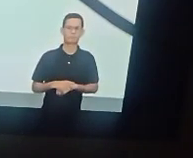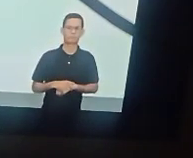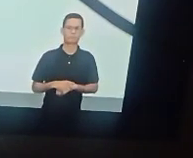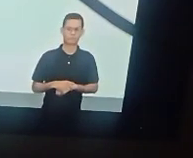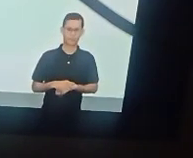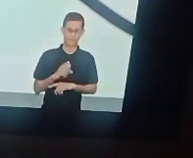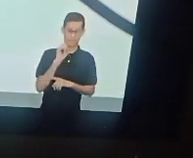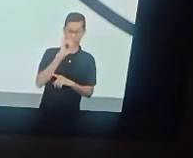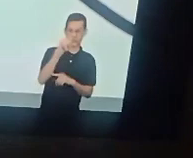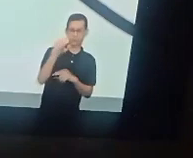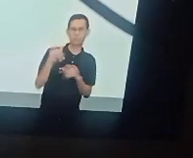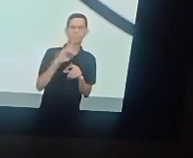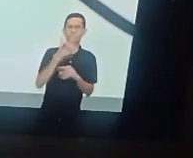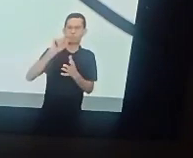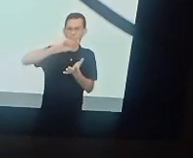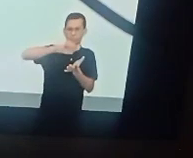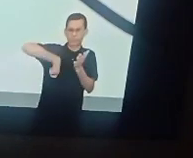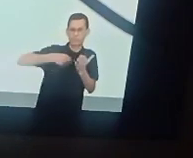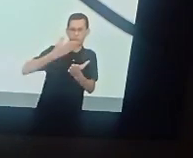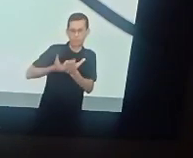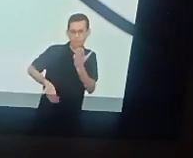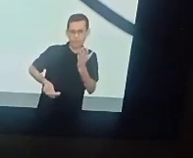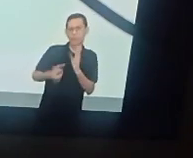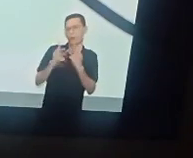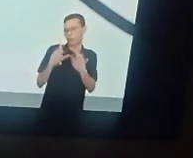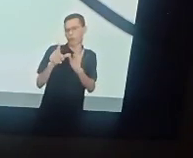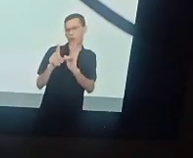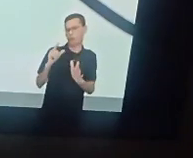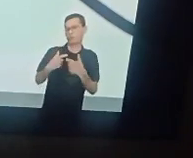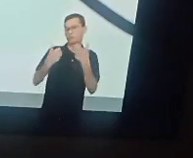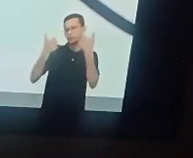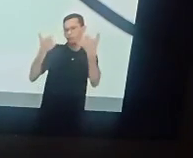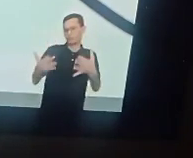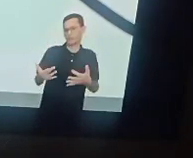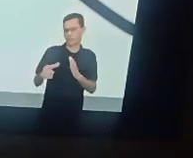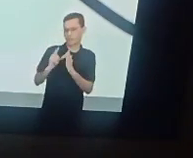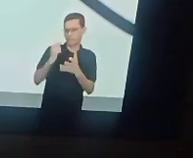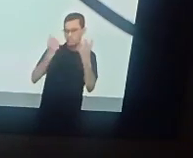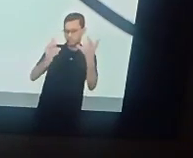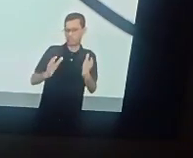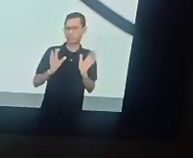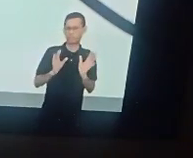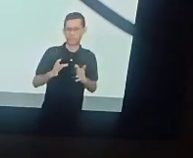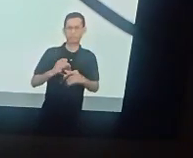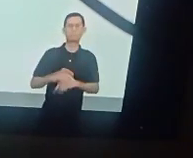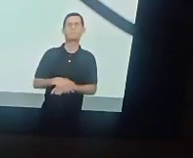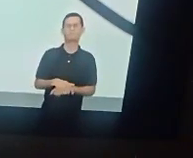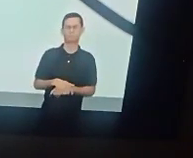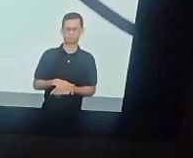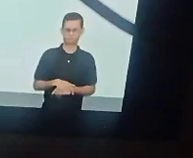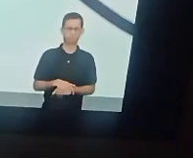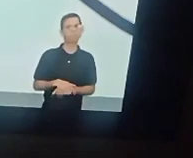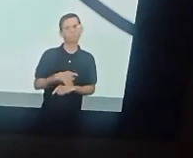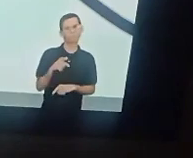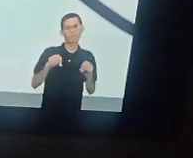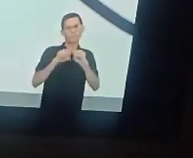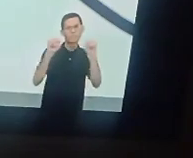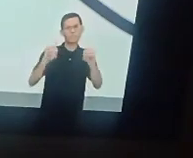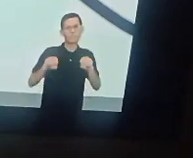Se você perdeu o prazo da inscrição, é o que eu estava comentando aqui com vocês antes. O sistema